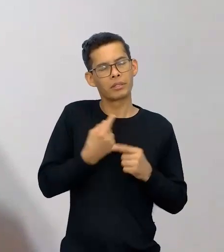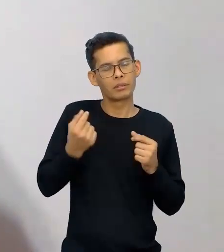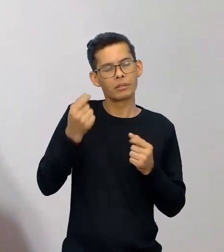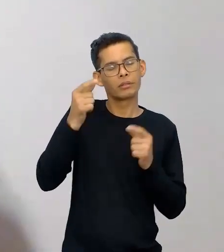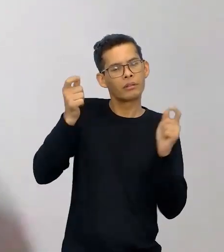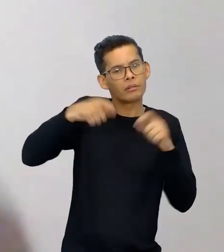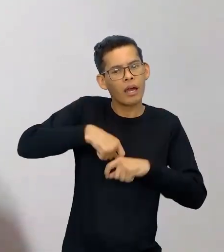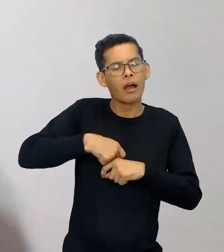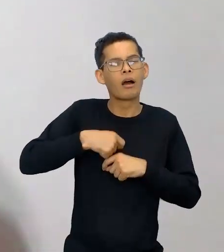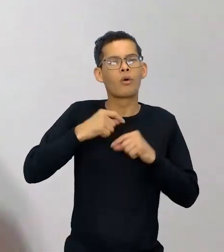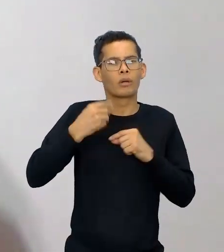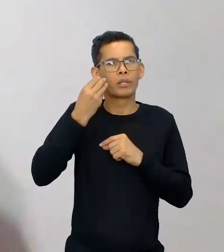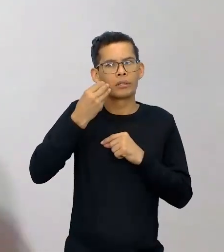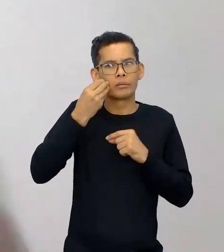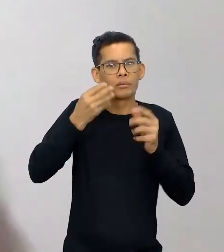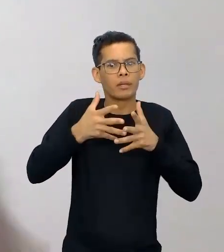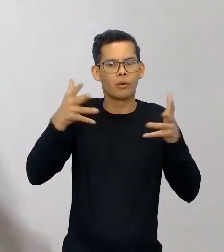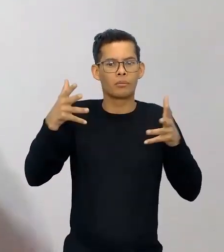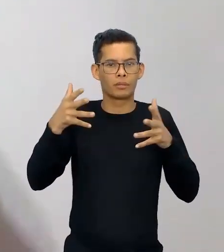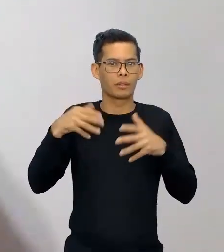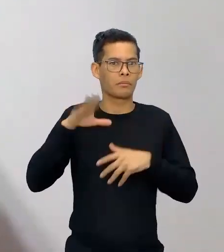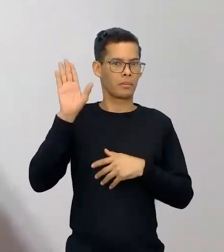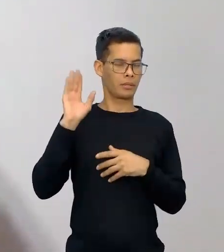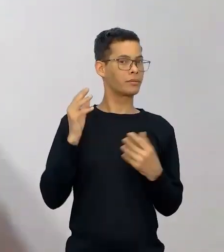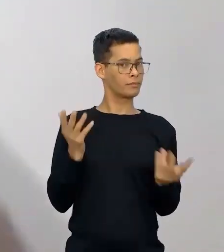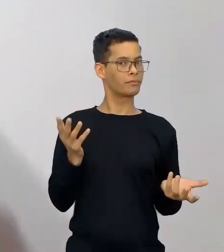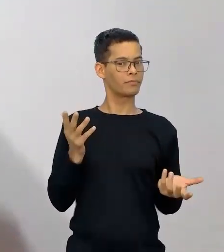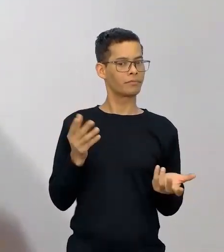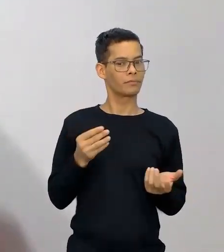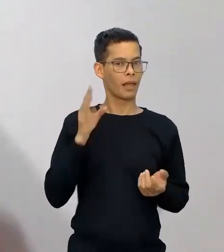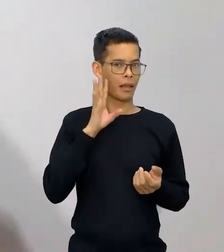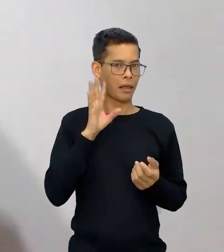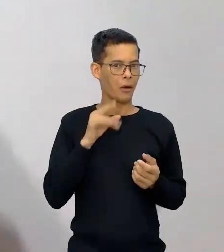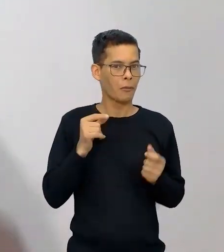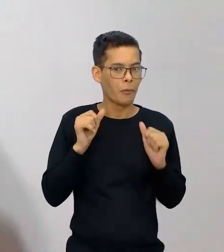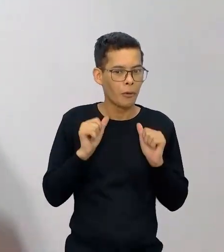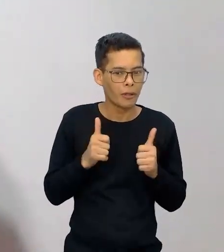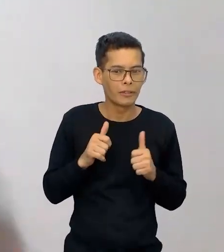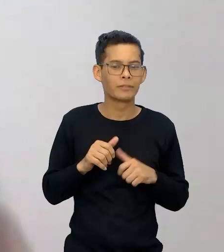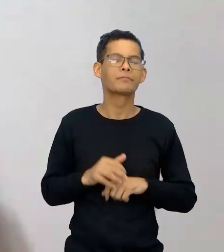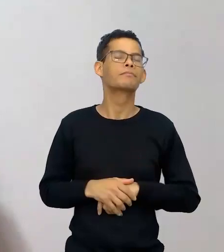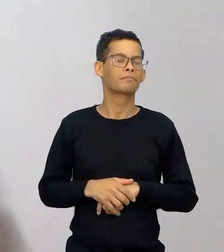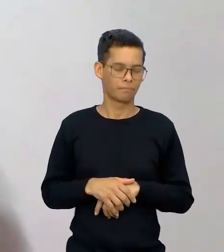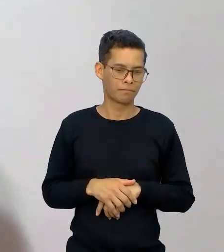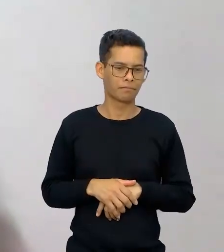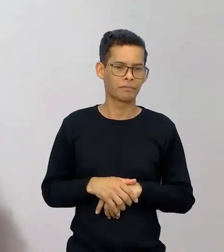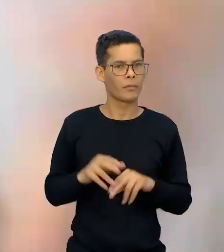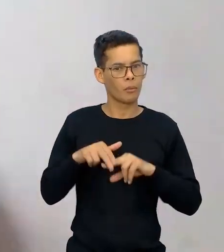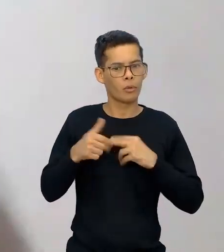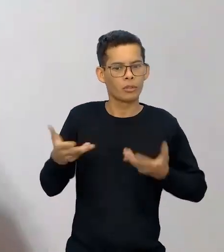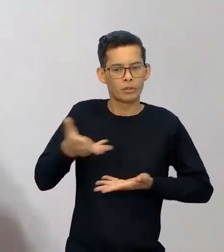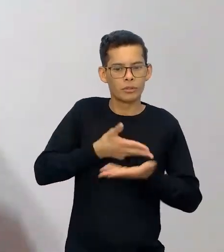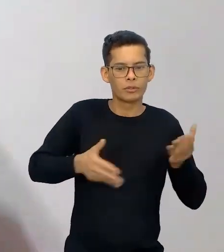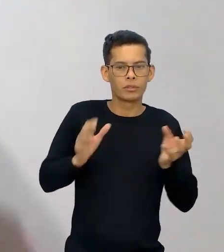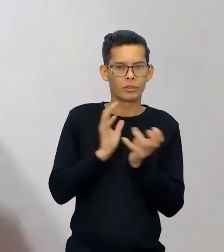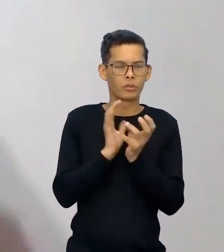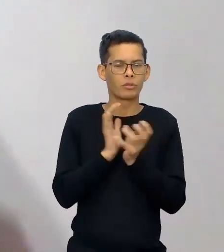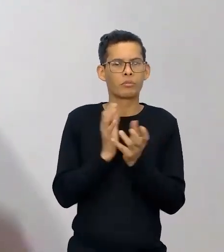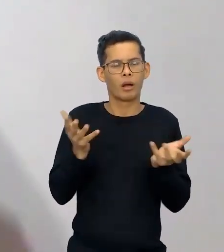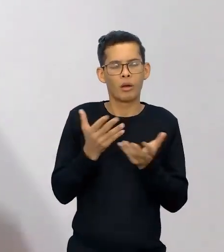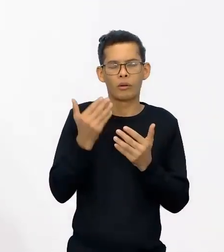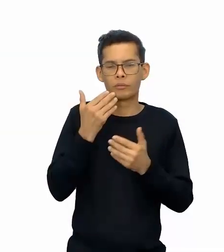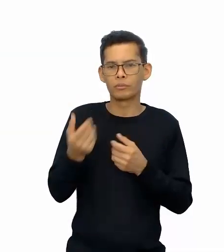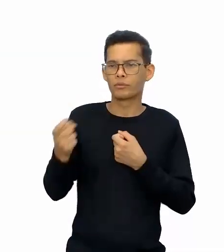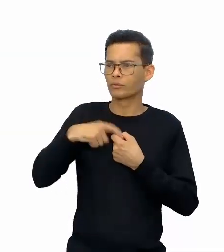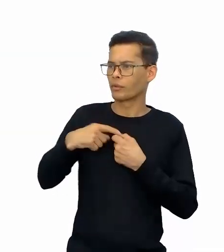pouco na nossa experimentação. Então, por que não dividir eles em grupo? Tá certo? Então, vou pedir para que volte o